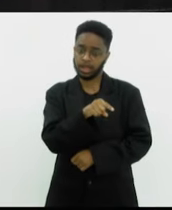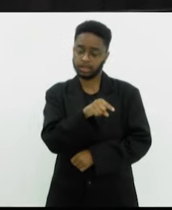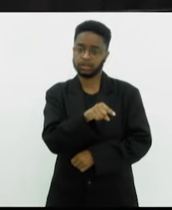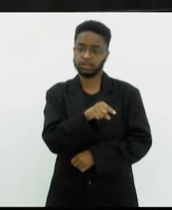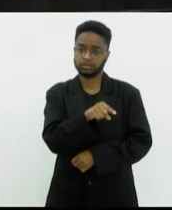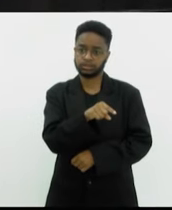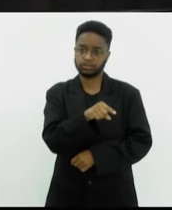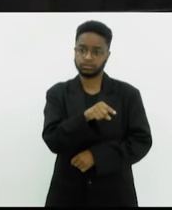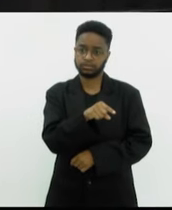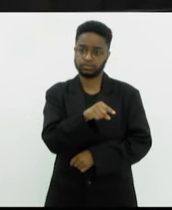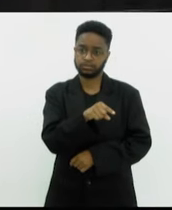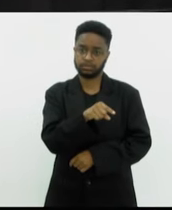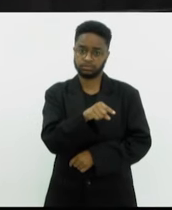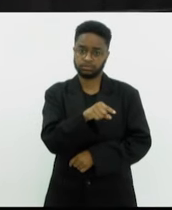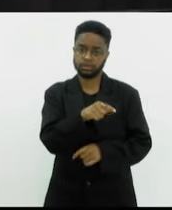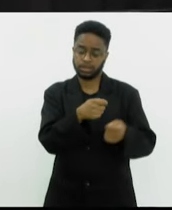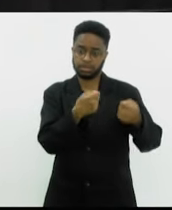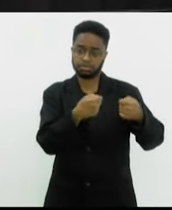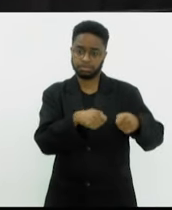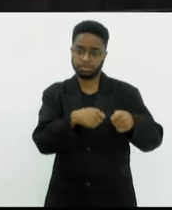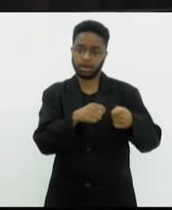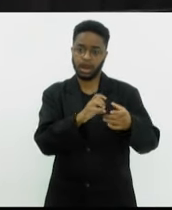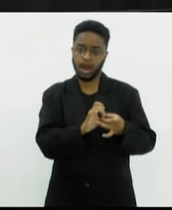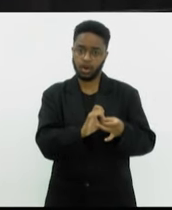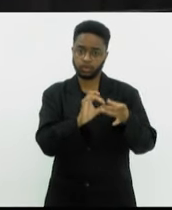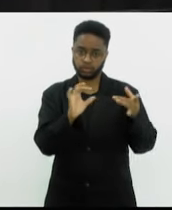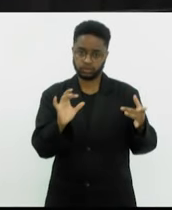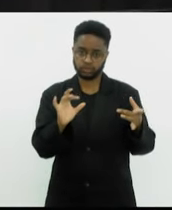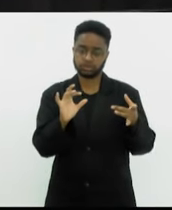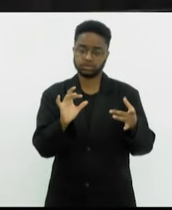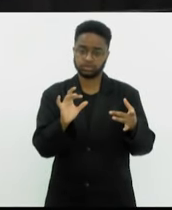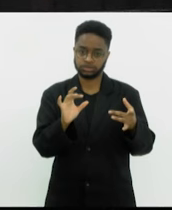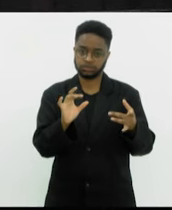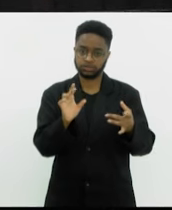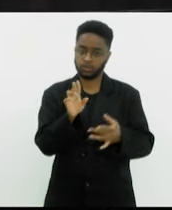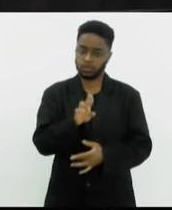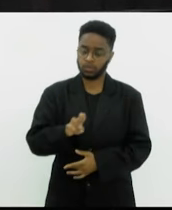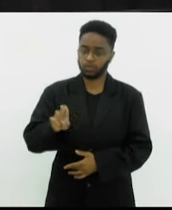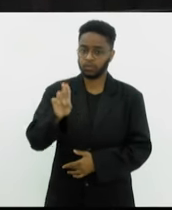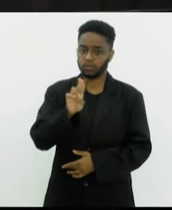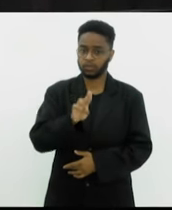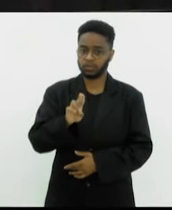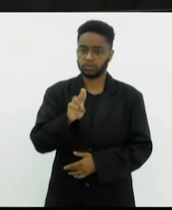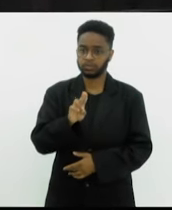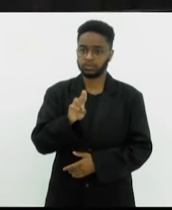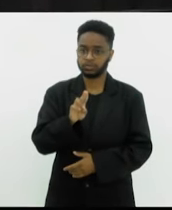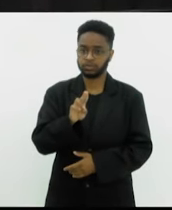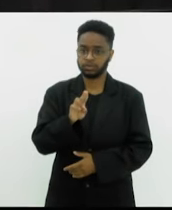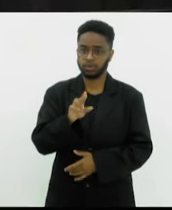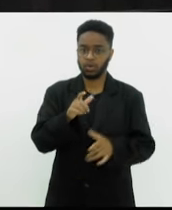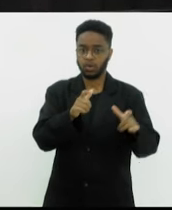detentor necessário, autorizativo da utilização das dependências